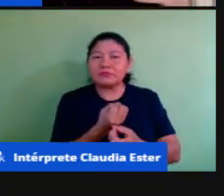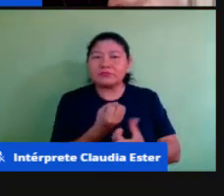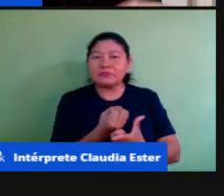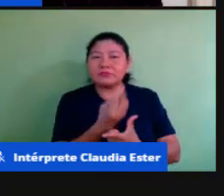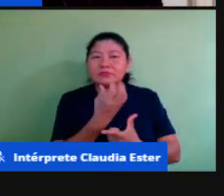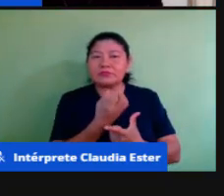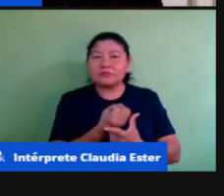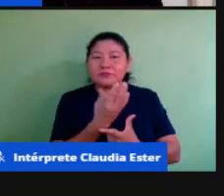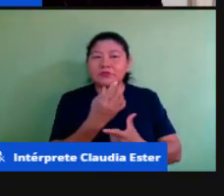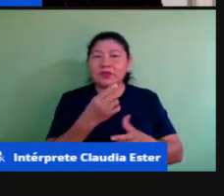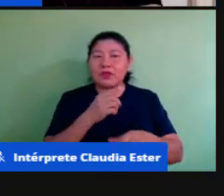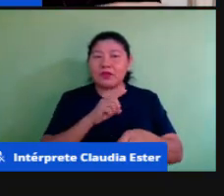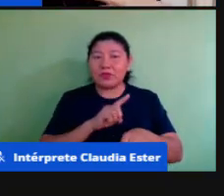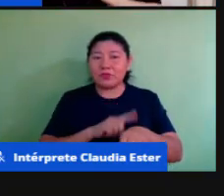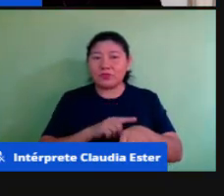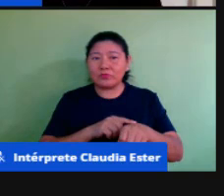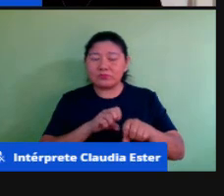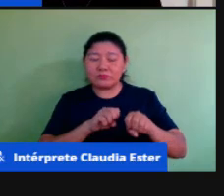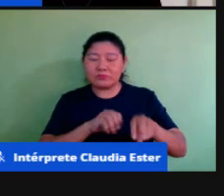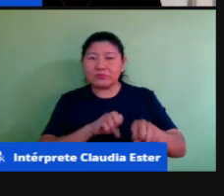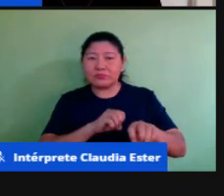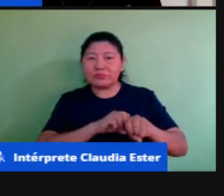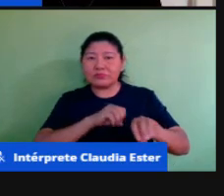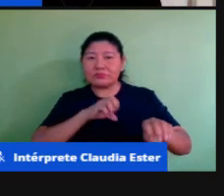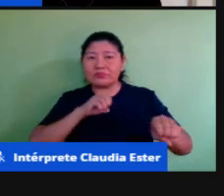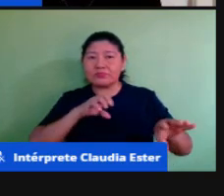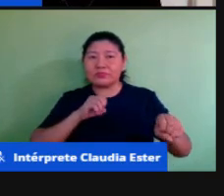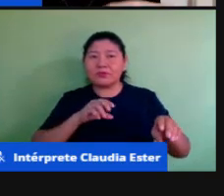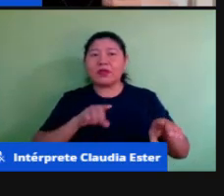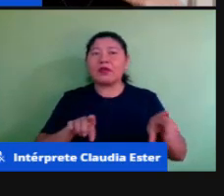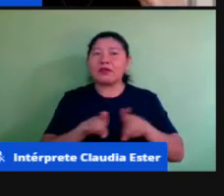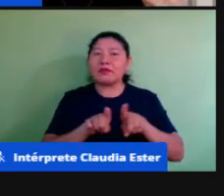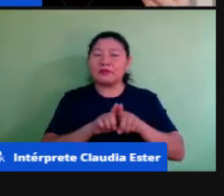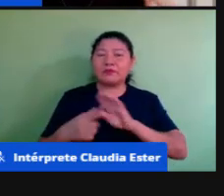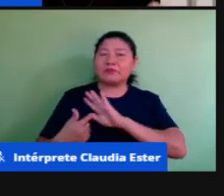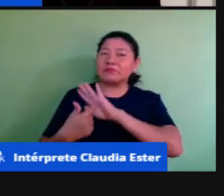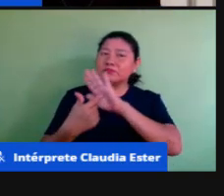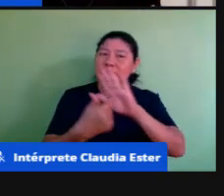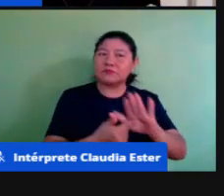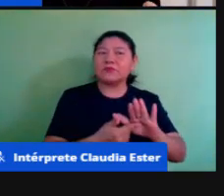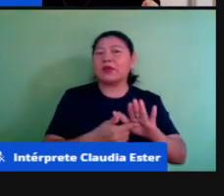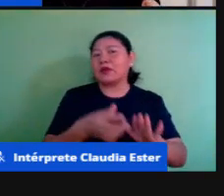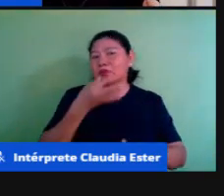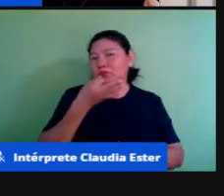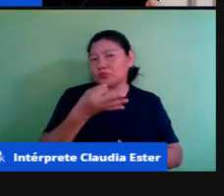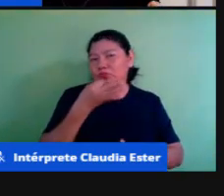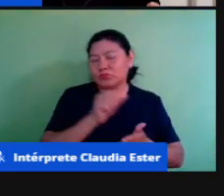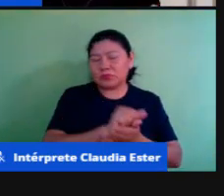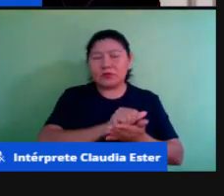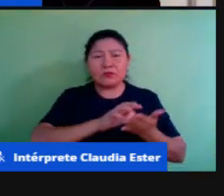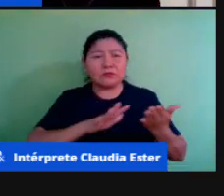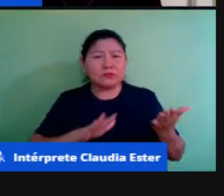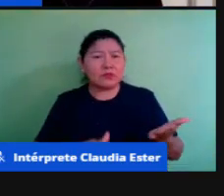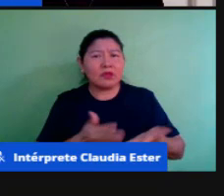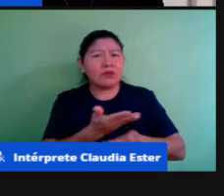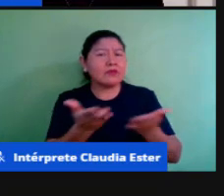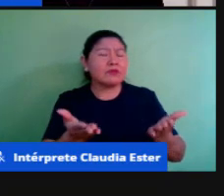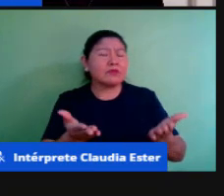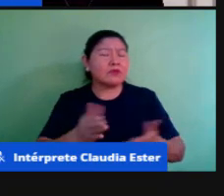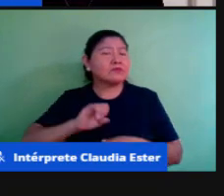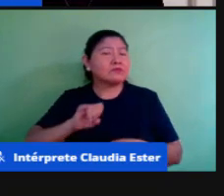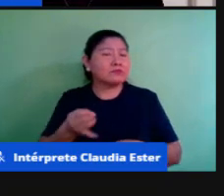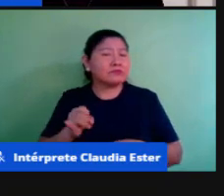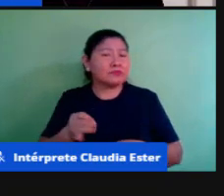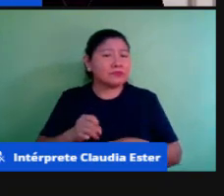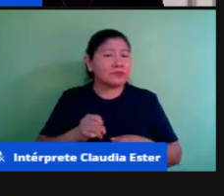remotos, e também vamos falar sobre algumas sugestões de atividades que vocês podem estar trabalhando nesse momento de alfabetização,